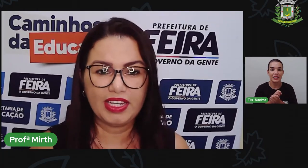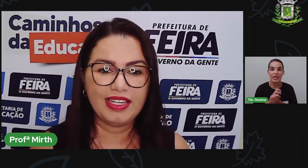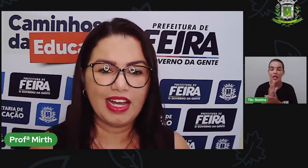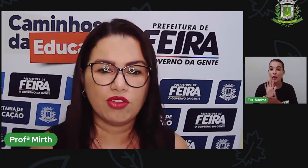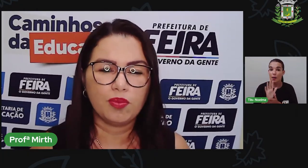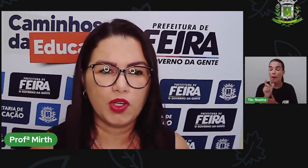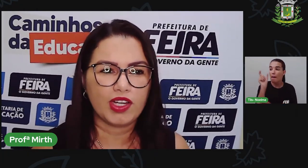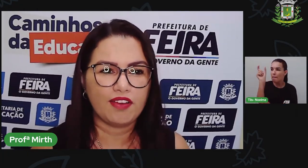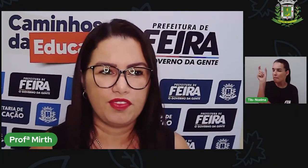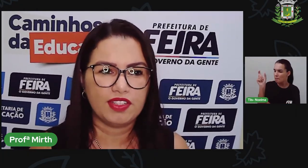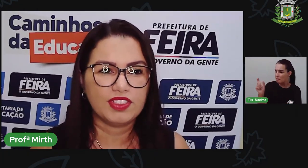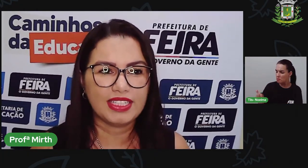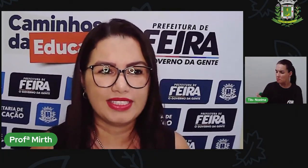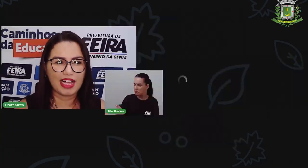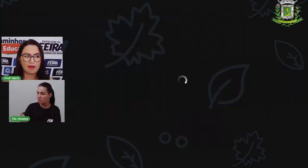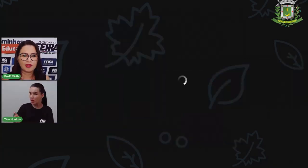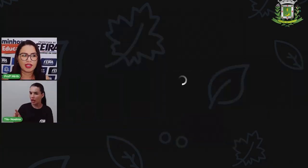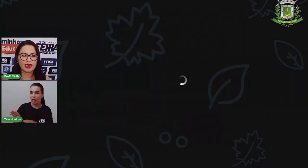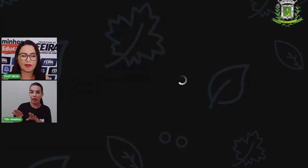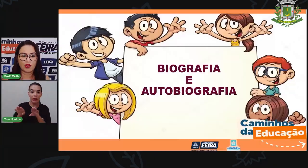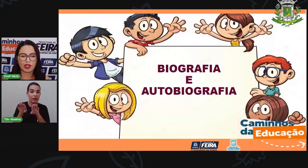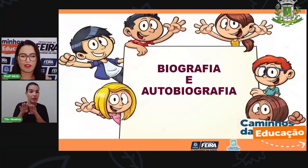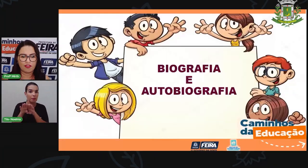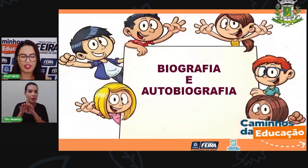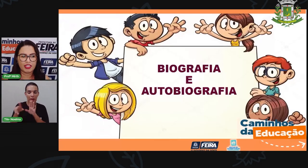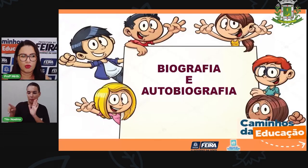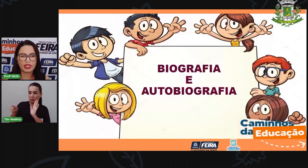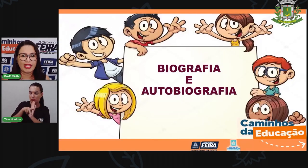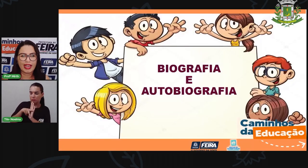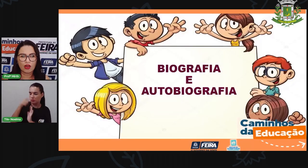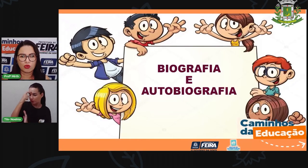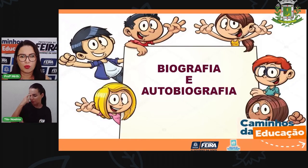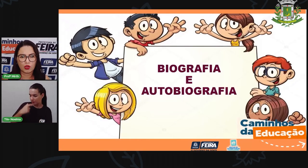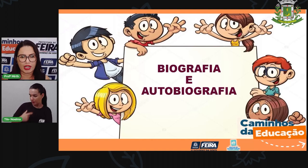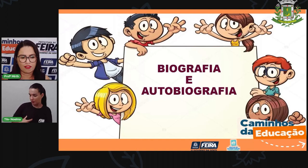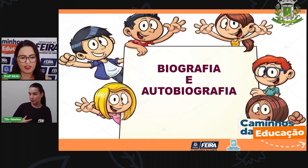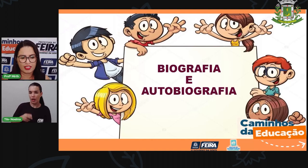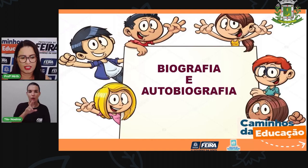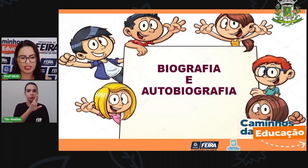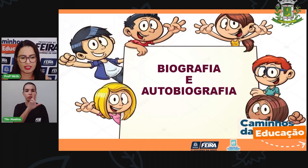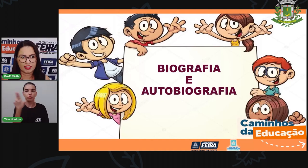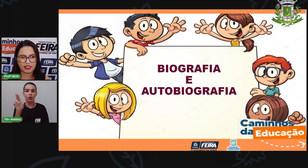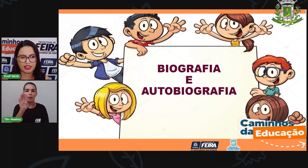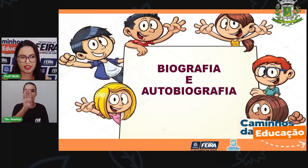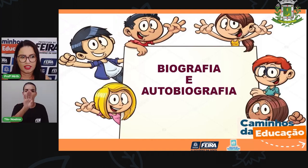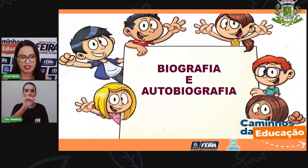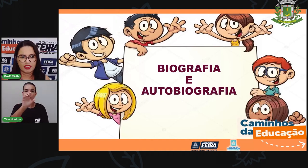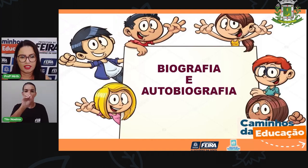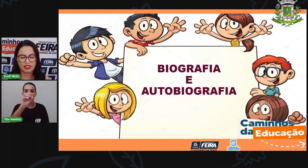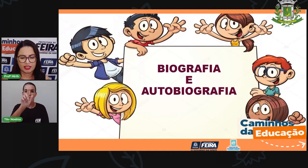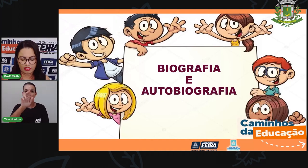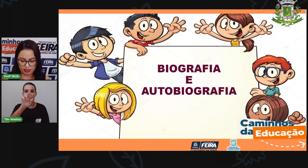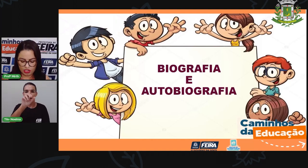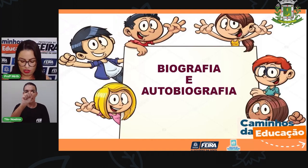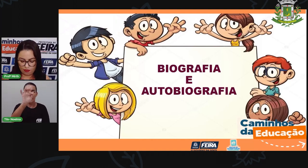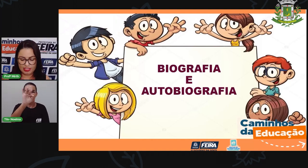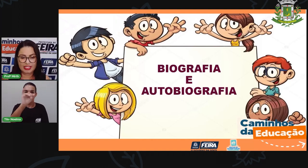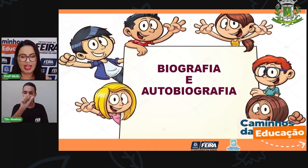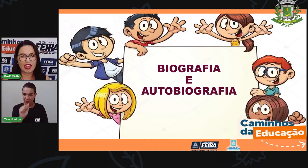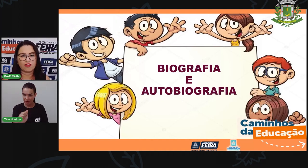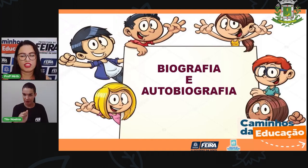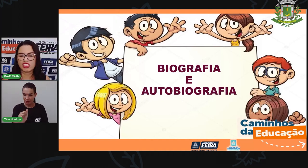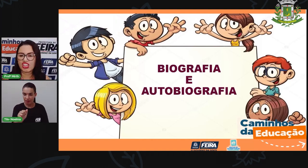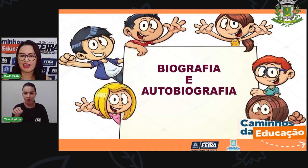Biografia e autobiografia. Vocês sabem o que é biografia? O que é autobiografia? Vocês já